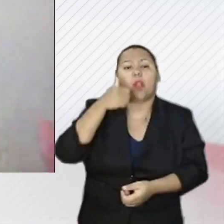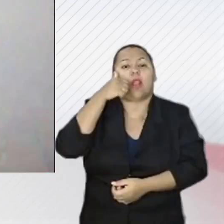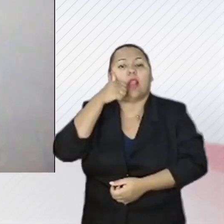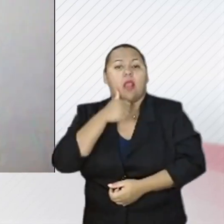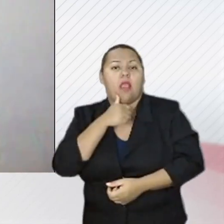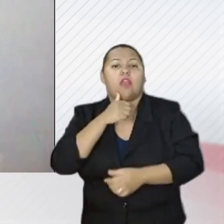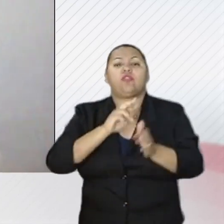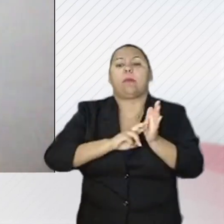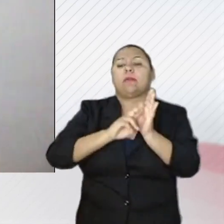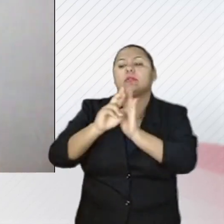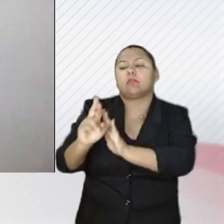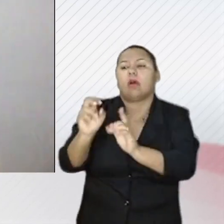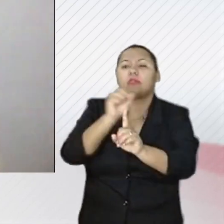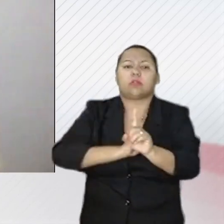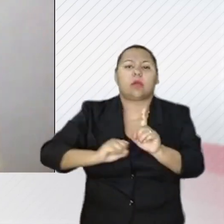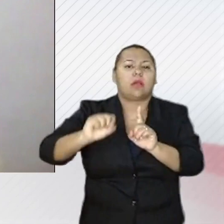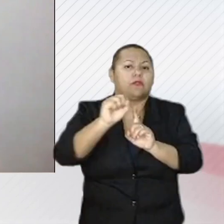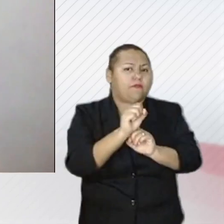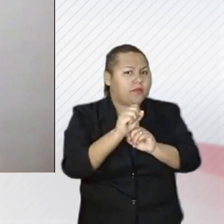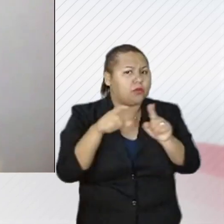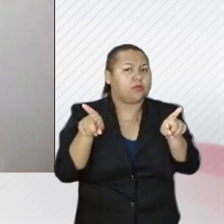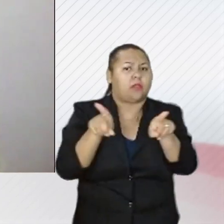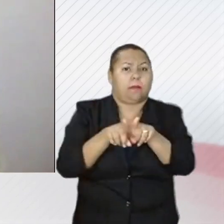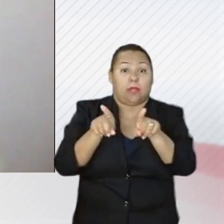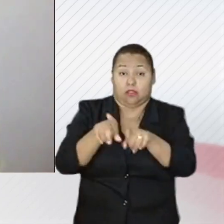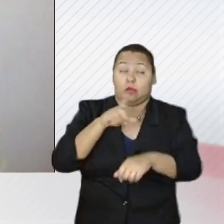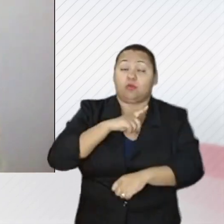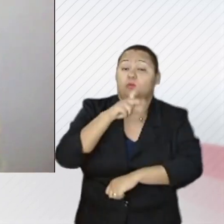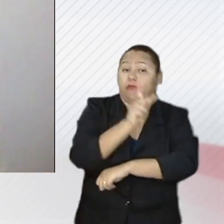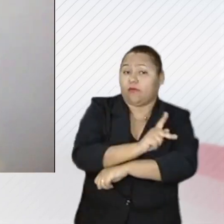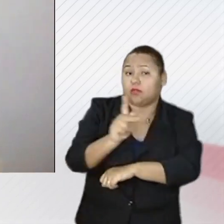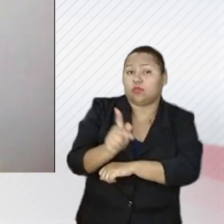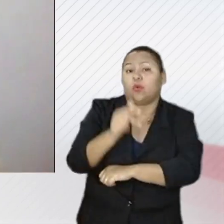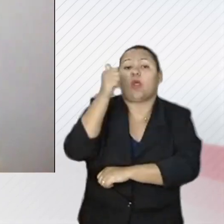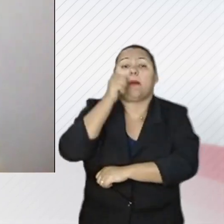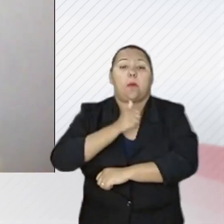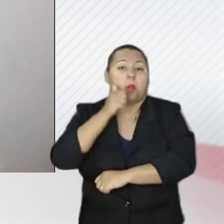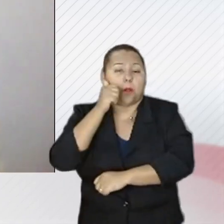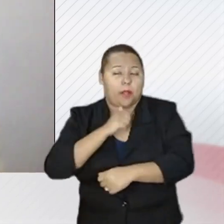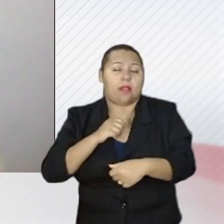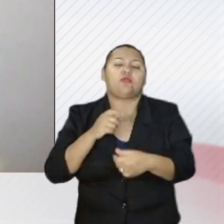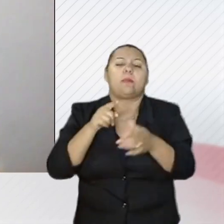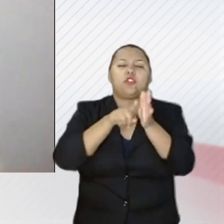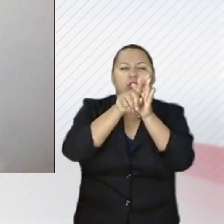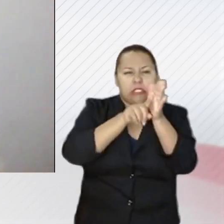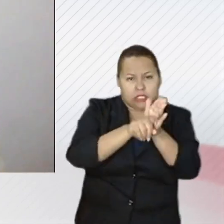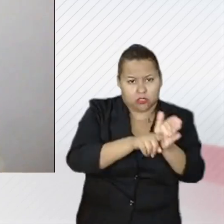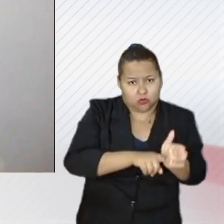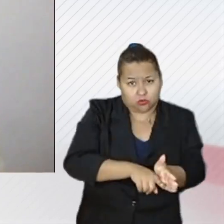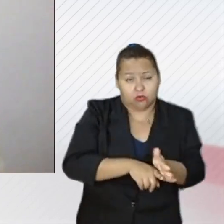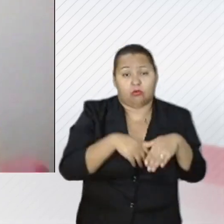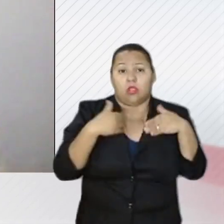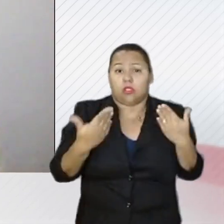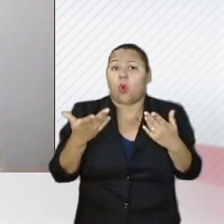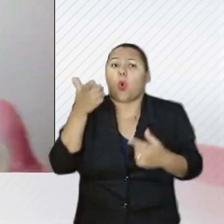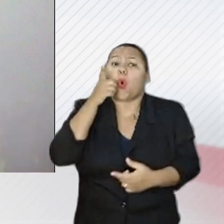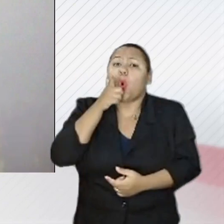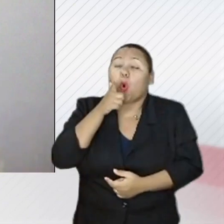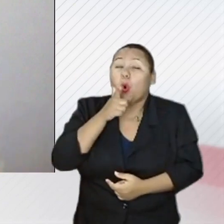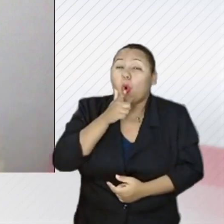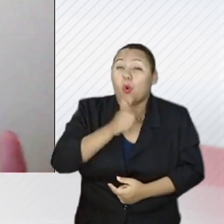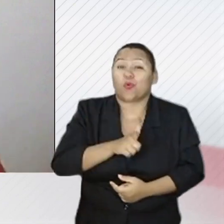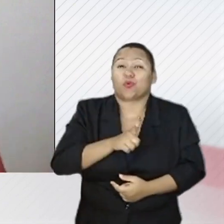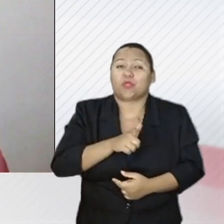da academia, tivemos professoras universitárias, né, pesquisadoras, e a gente conseguiu avaliar, fazer